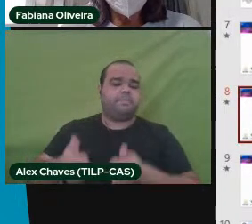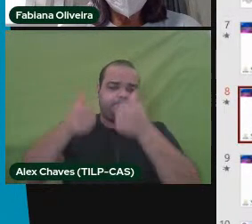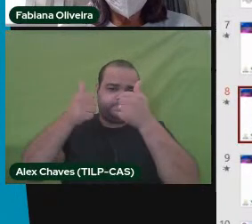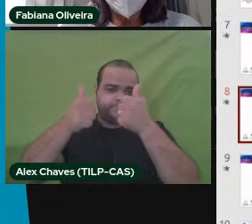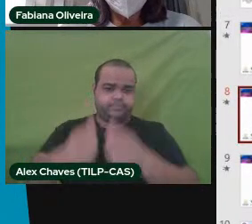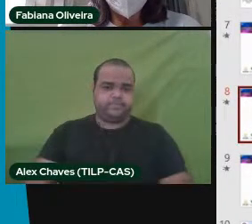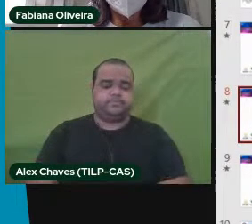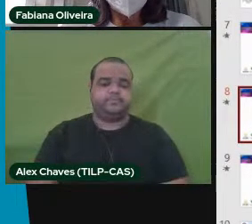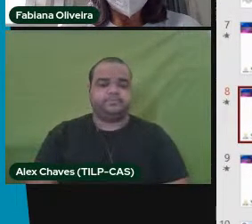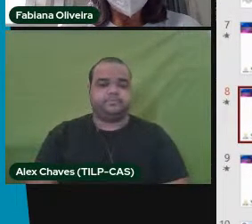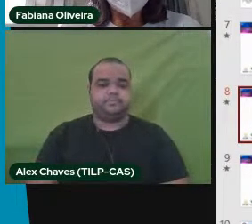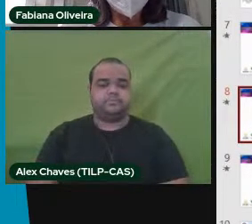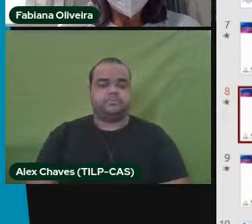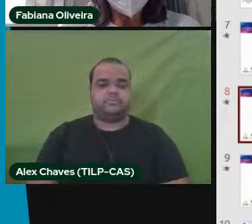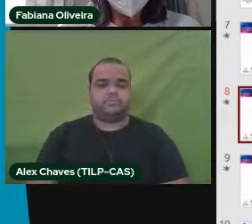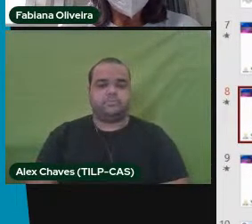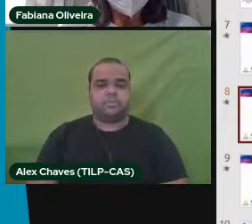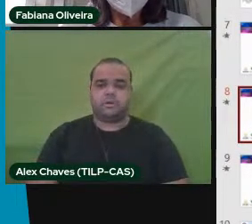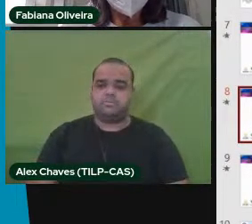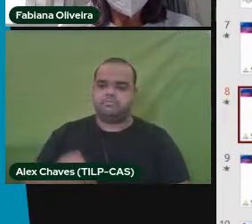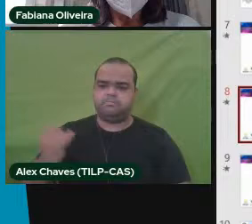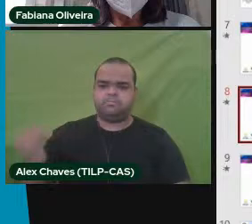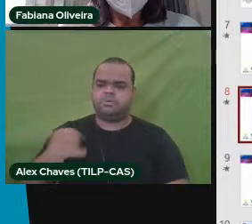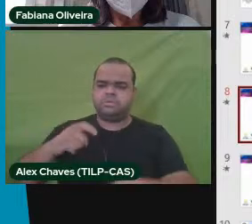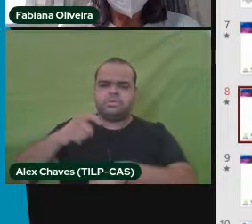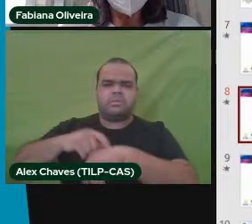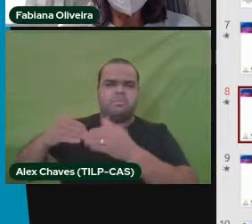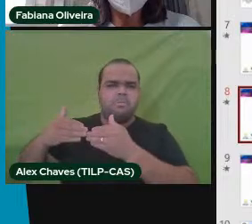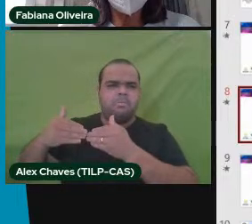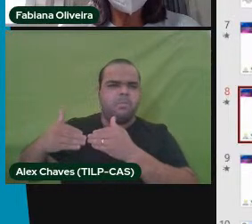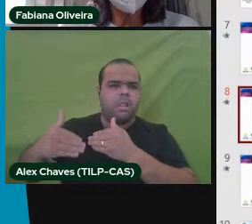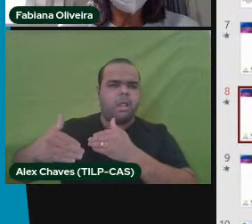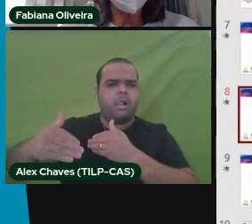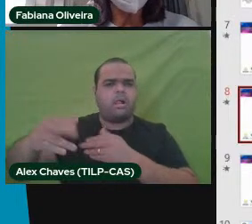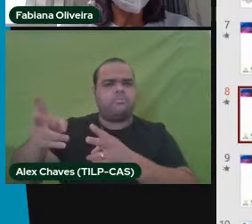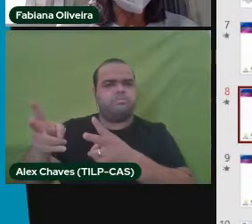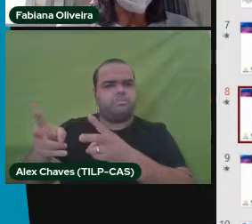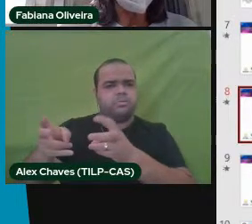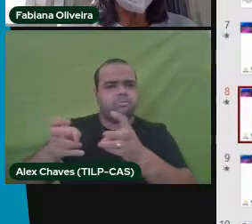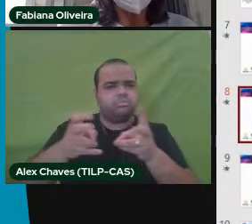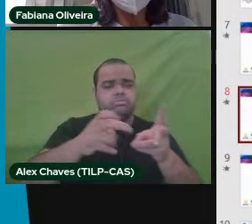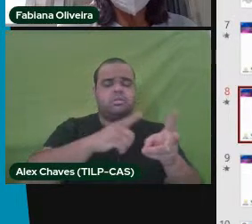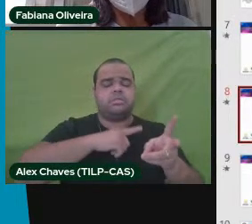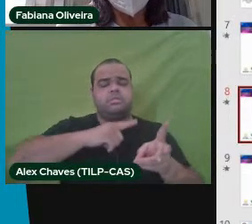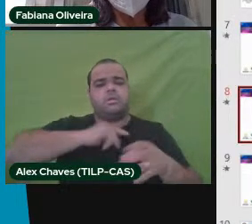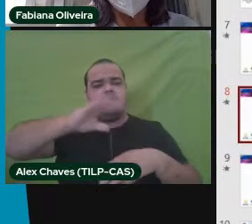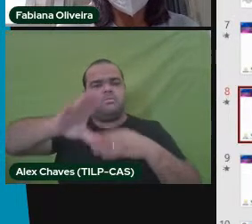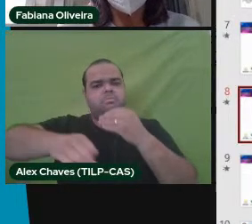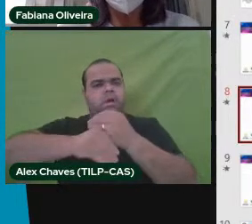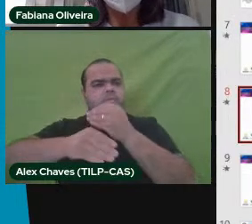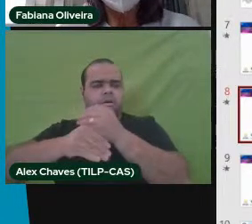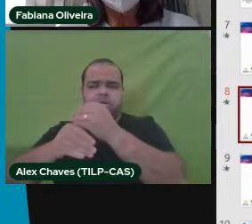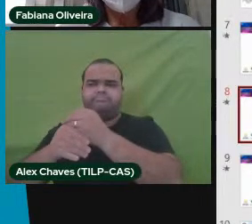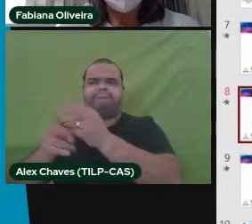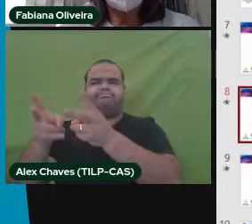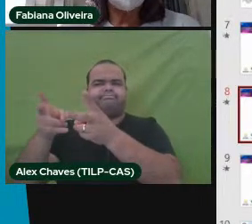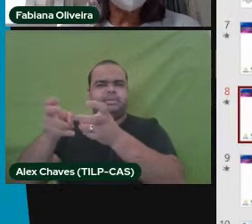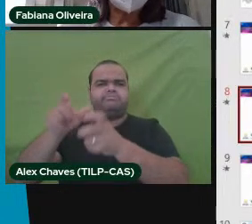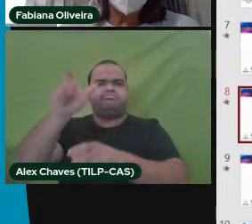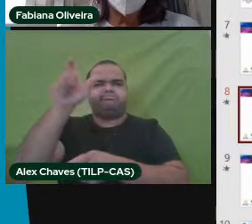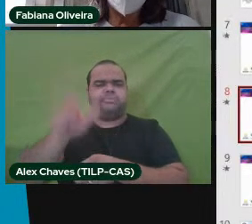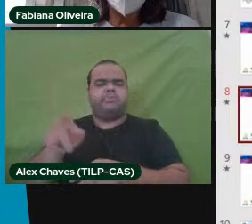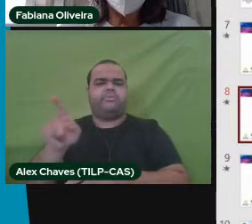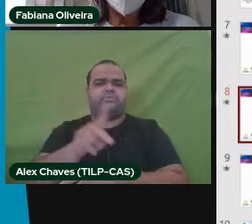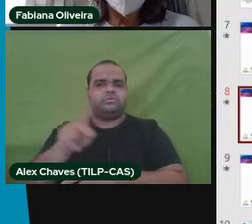Importante que, ao longo de todos os tempos, é reconhecida a contribuição imensa dos professores para